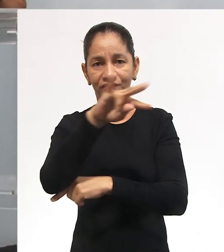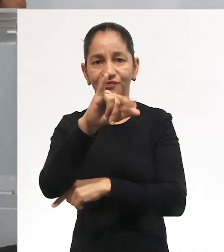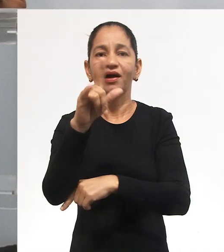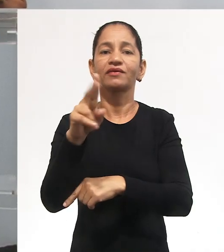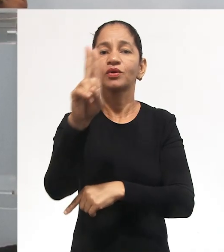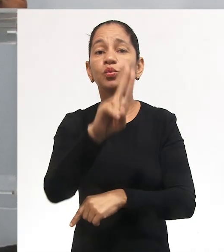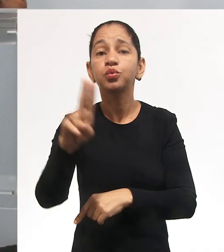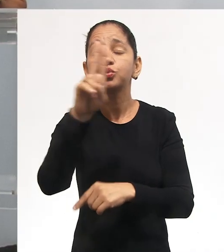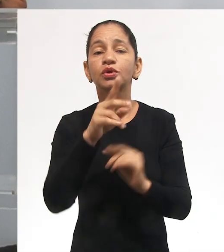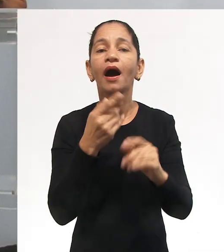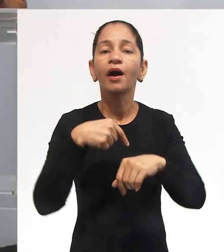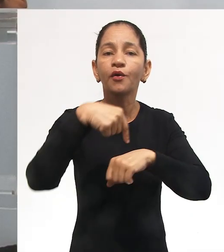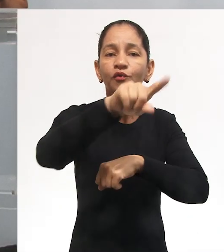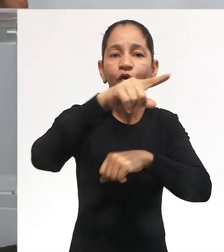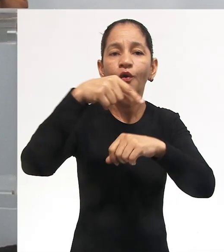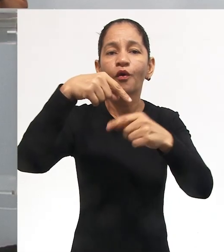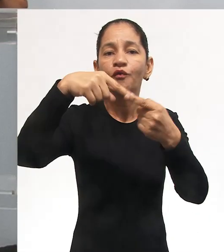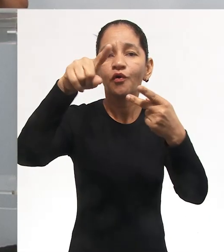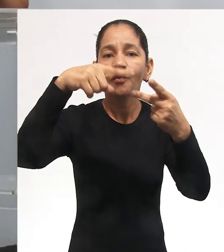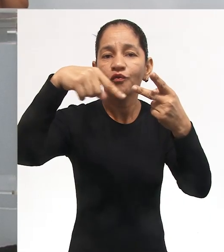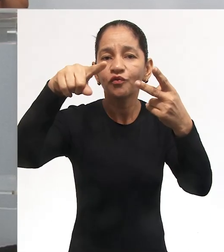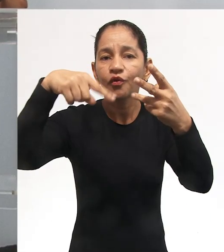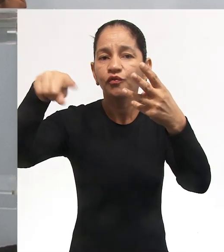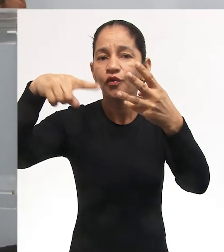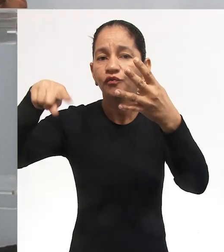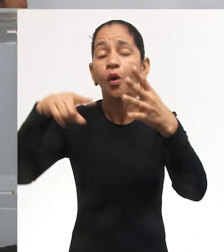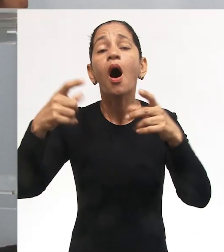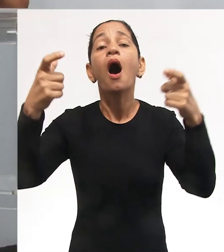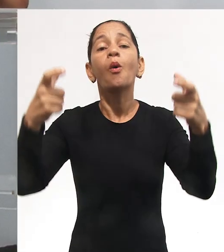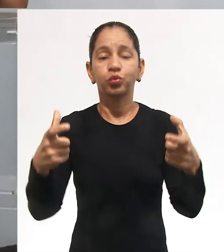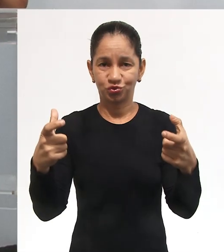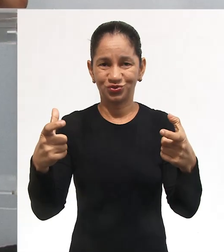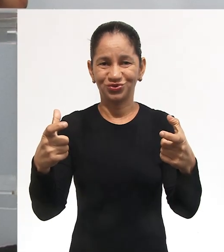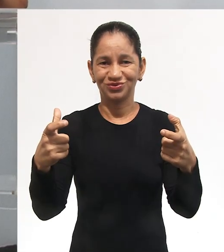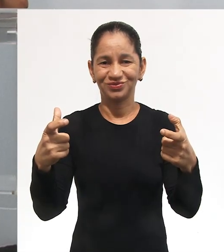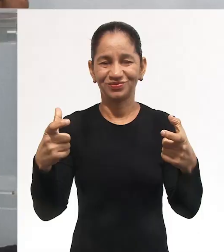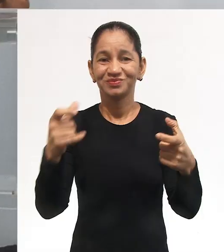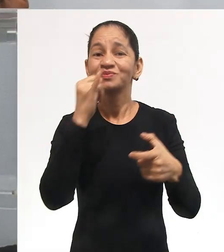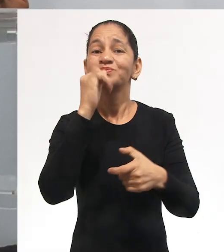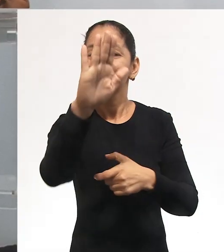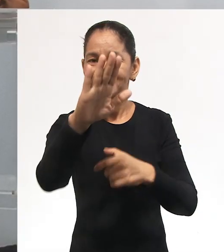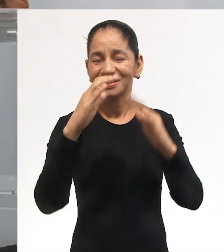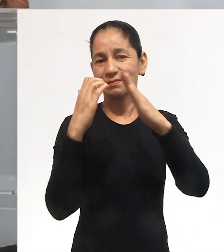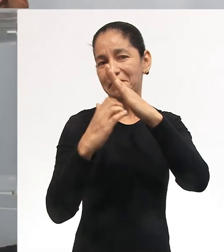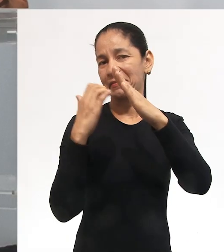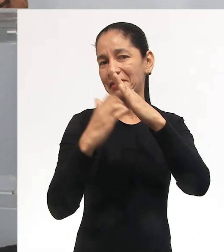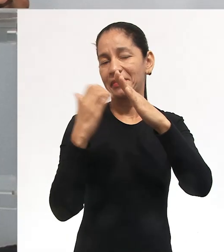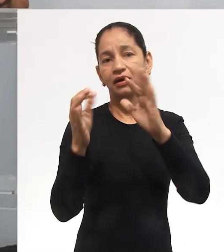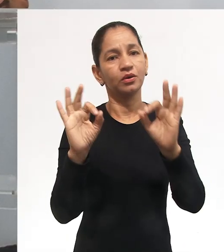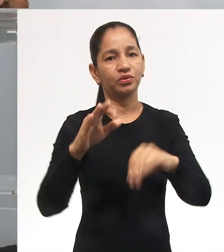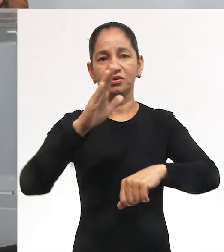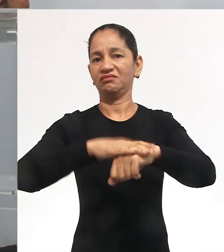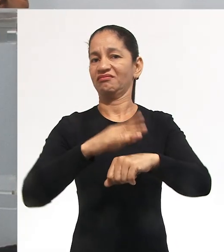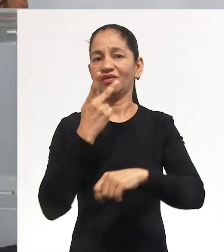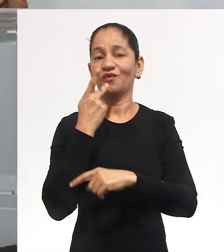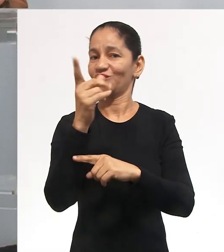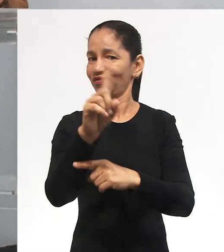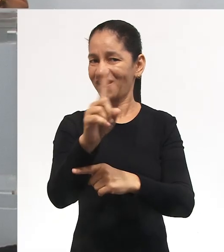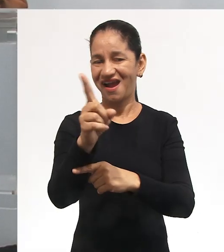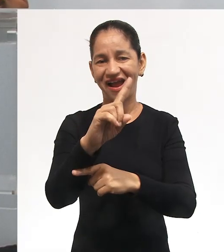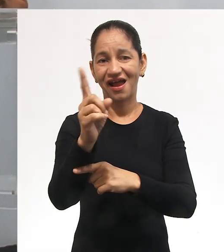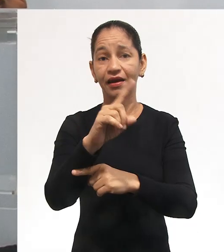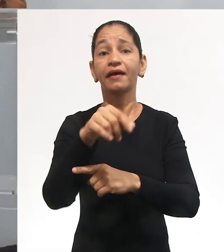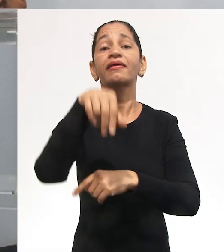da pesquisa de fato, porque a empresa, enquanto organização social, ela não fala sozinha, né? Existe